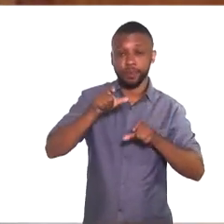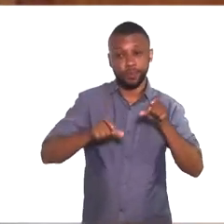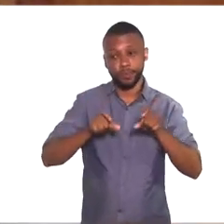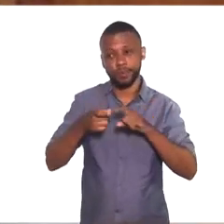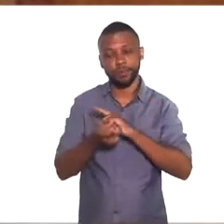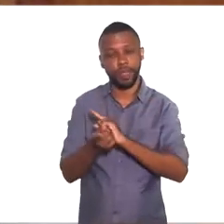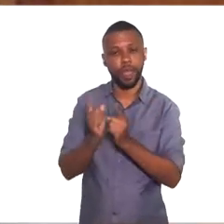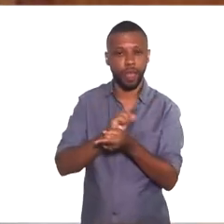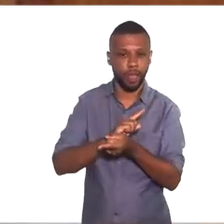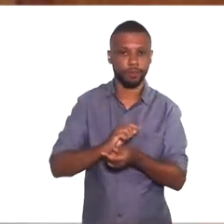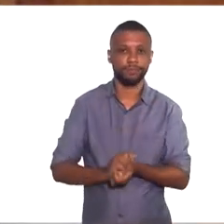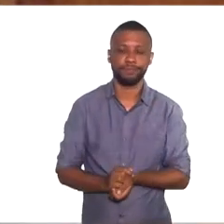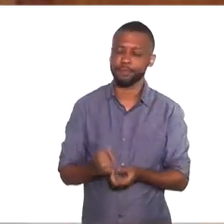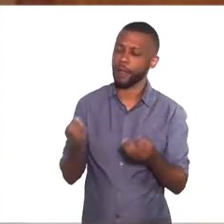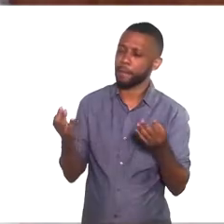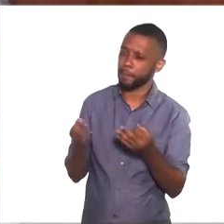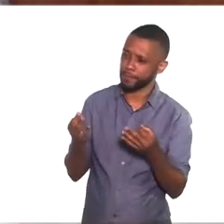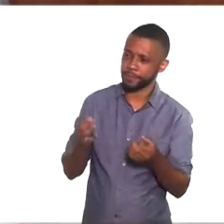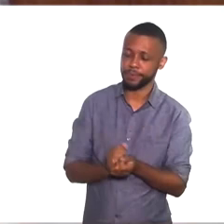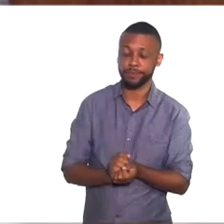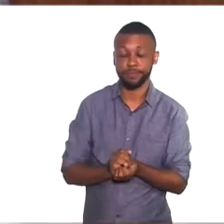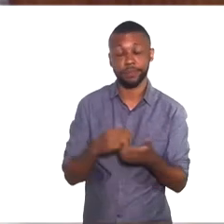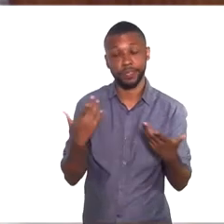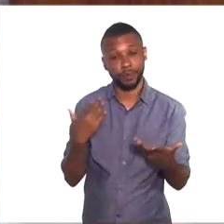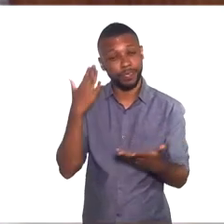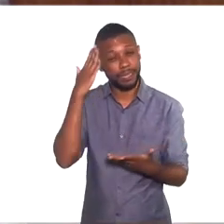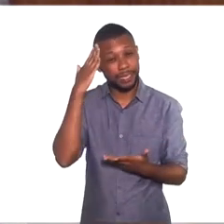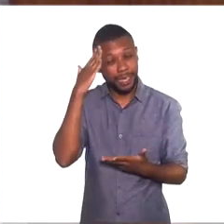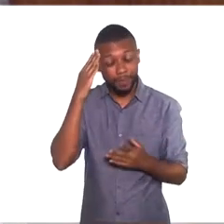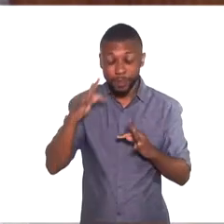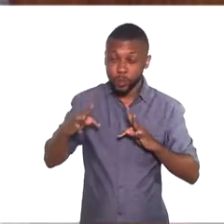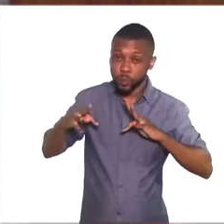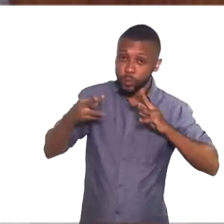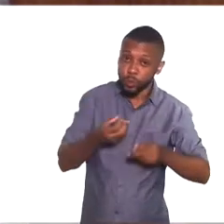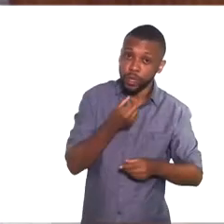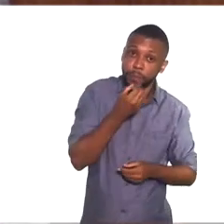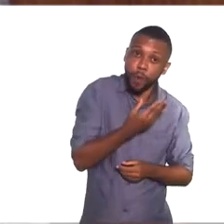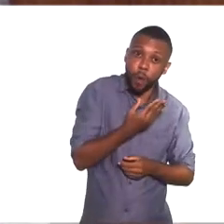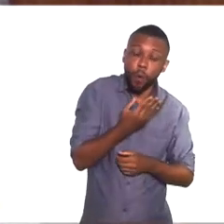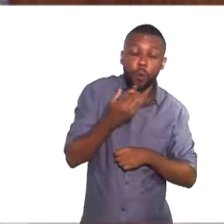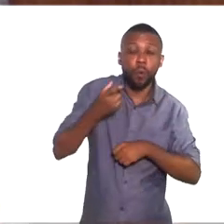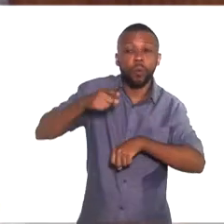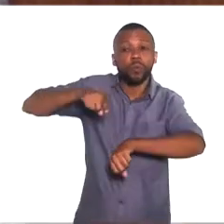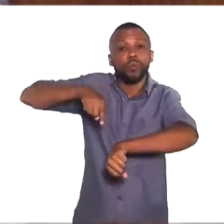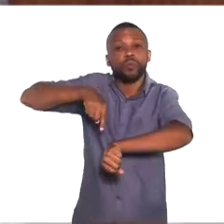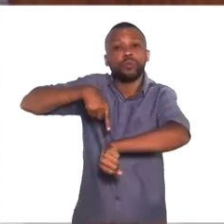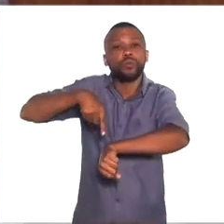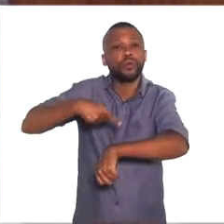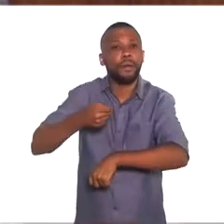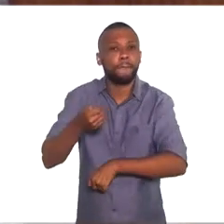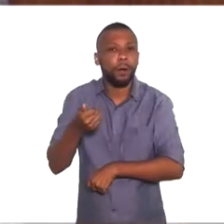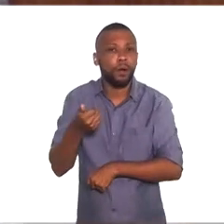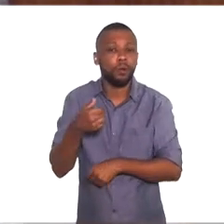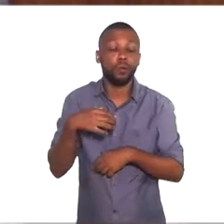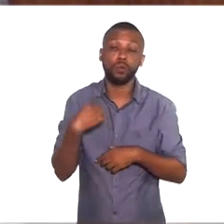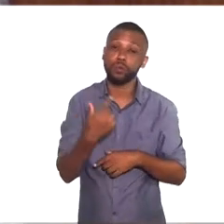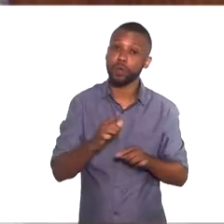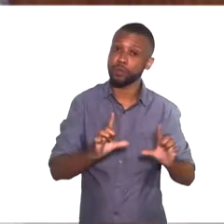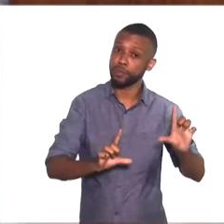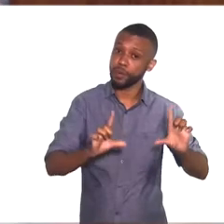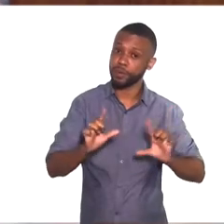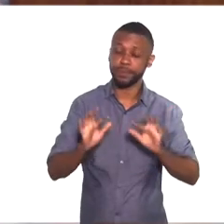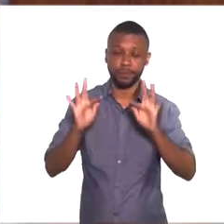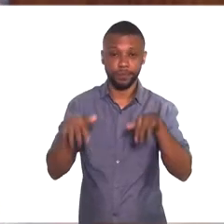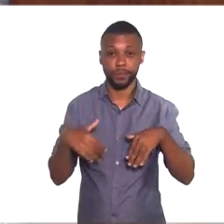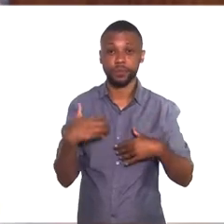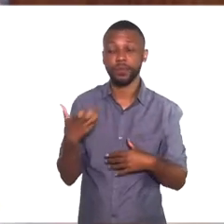fazer o contrário né faz a conta é feita bem como tudo que é bom dura pouco mas programa tá quase chegar na